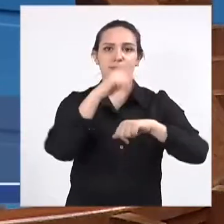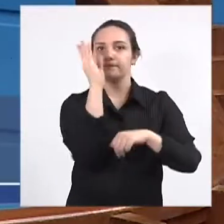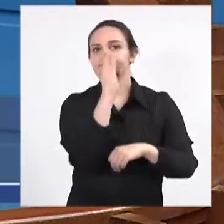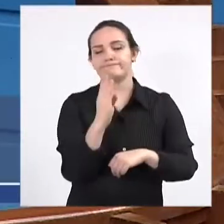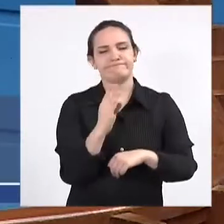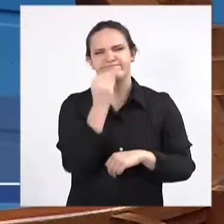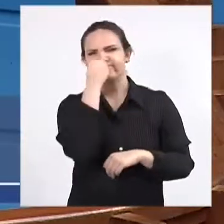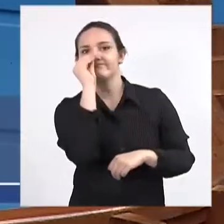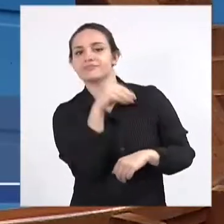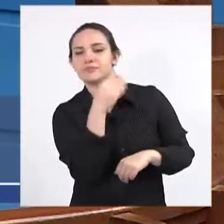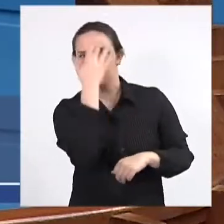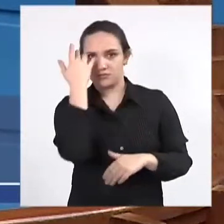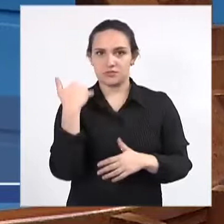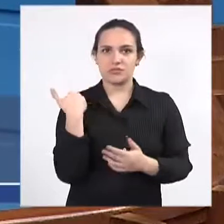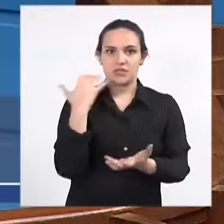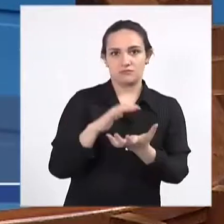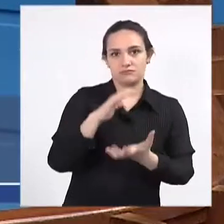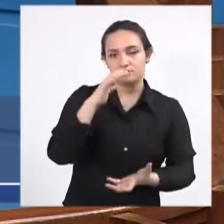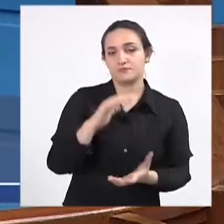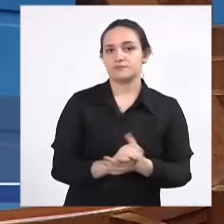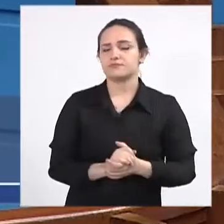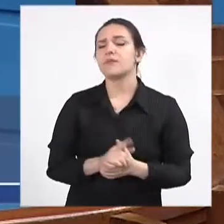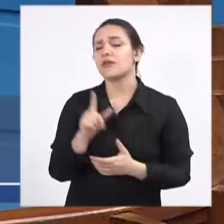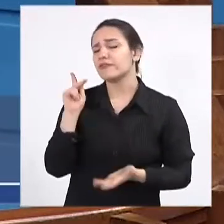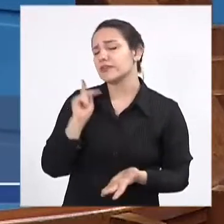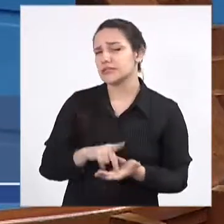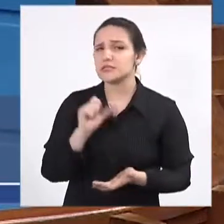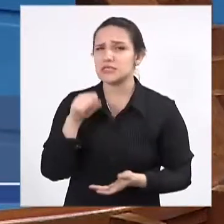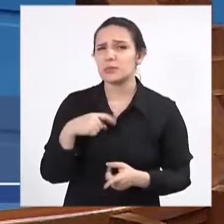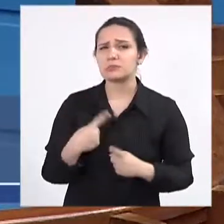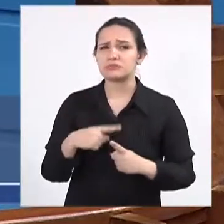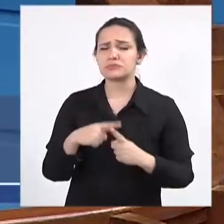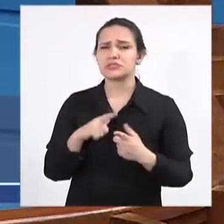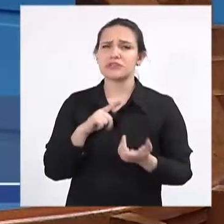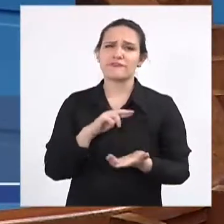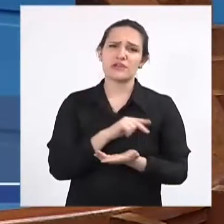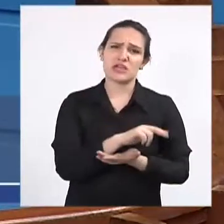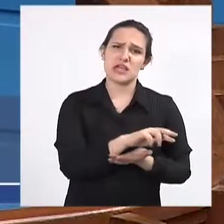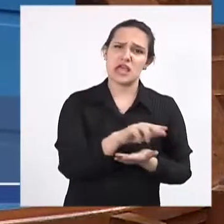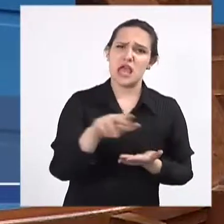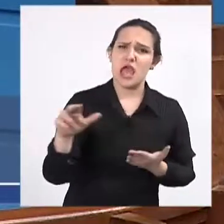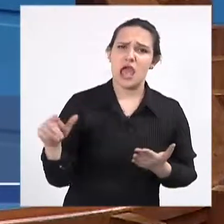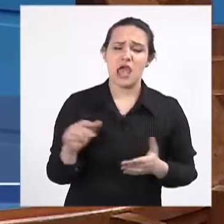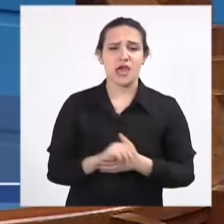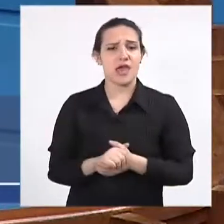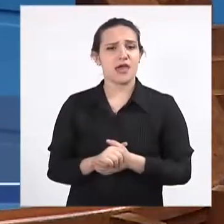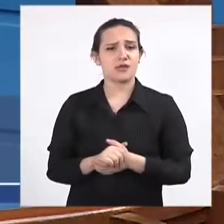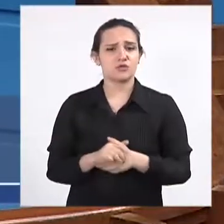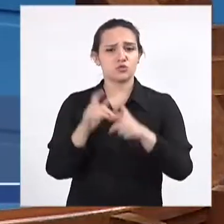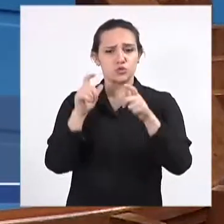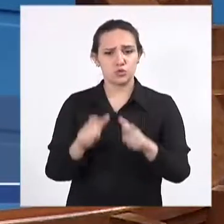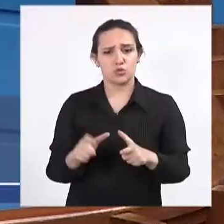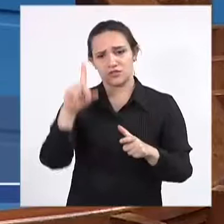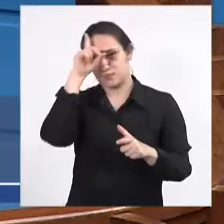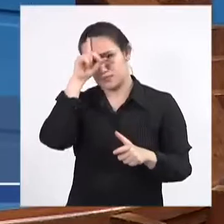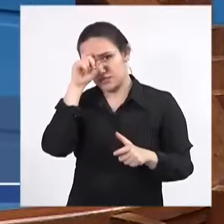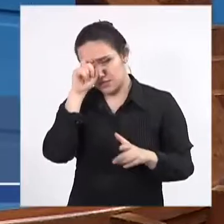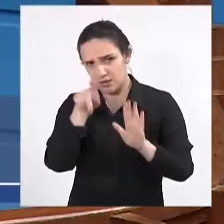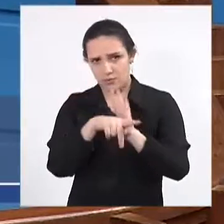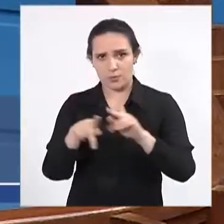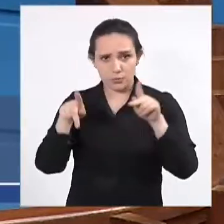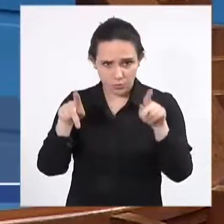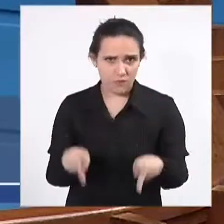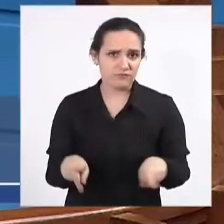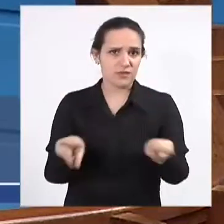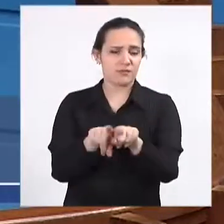Isso tanto é verdade que existem várias clínicas, hospitais públicos